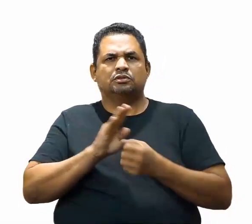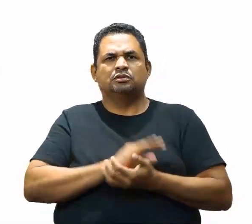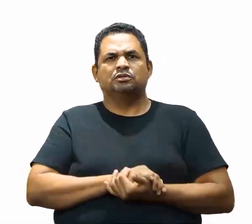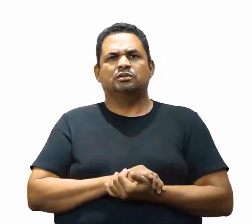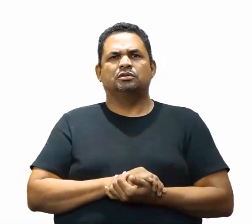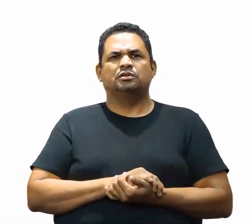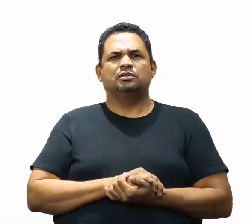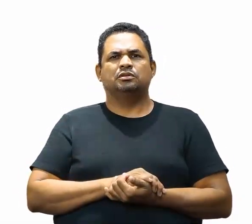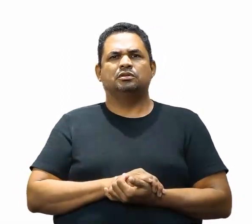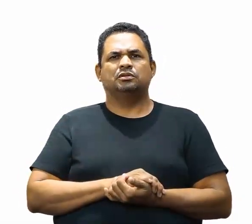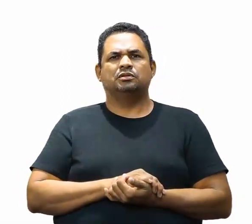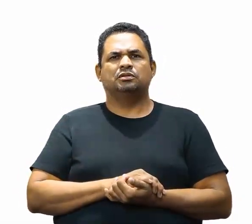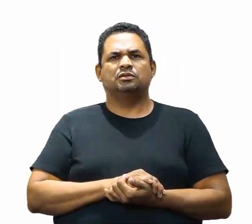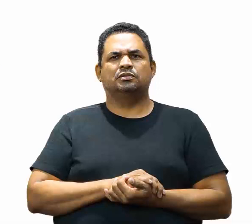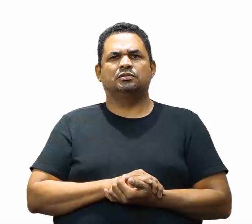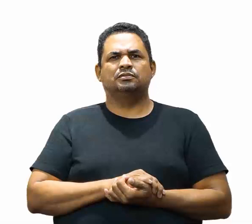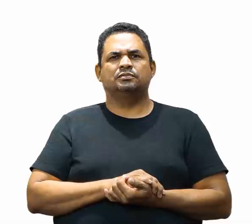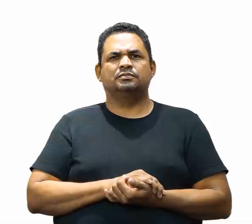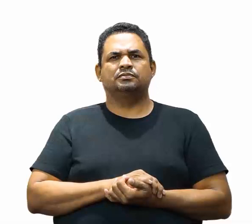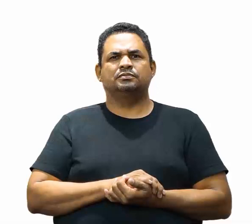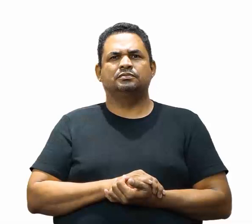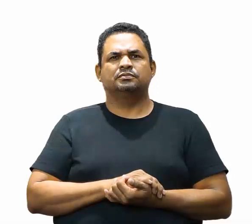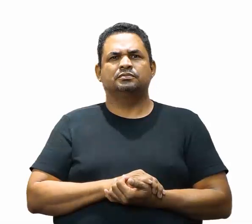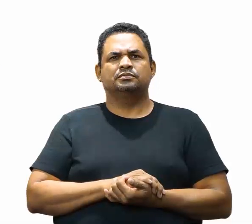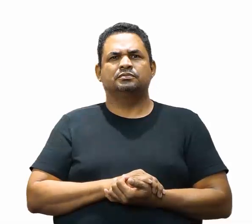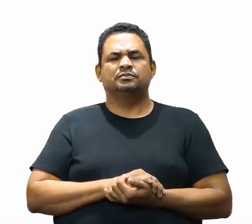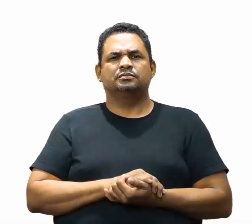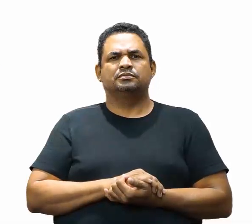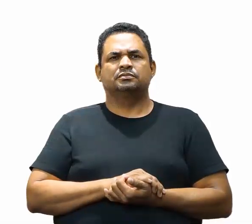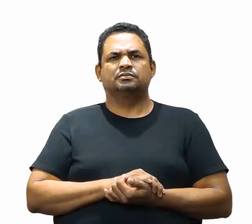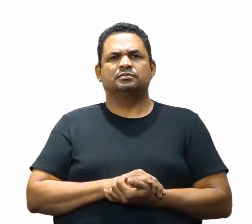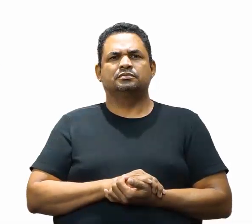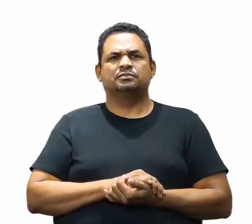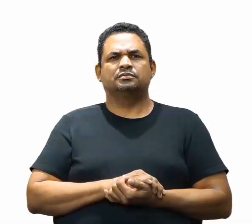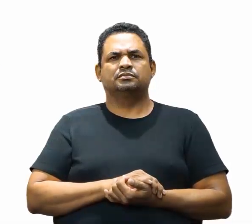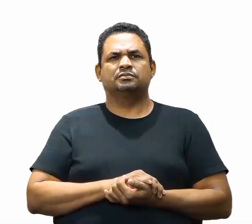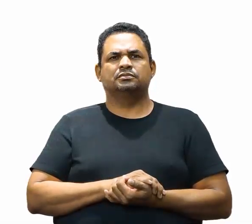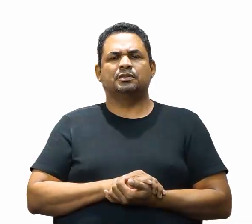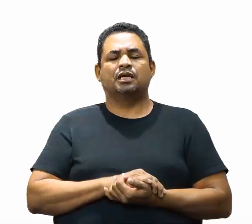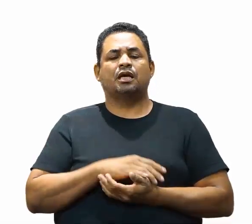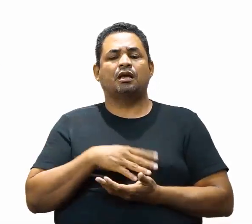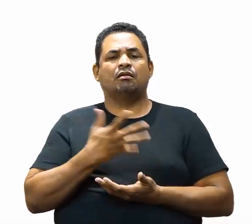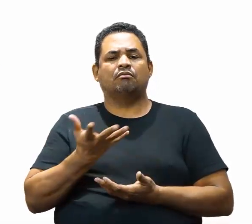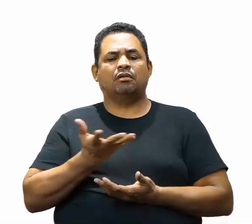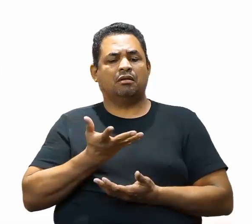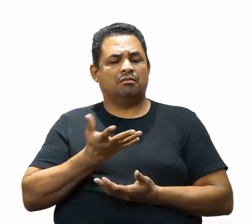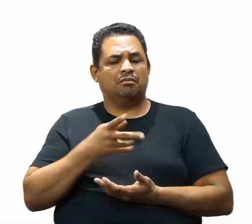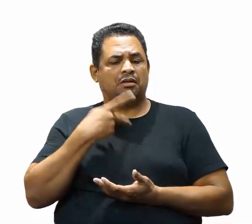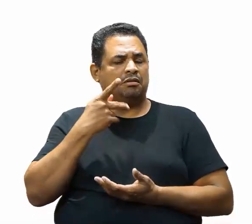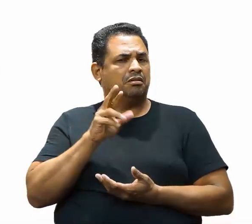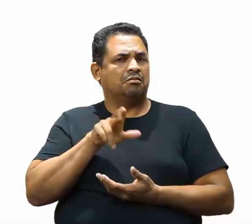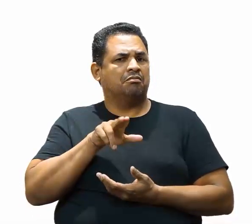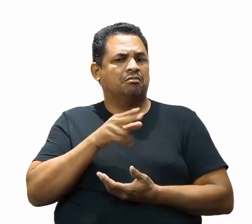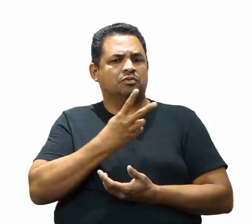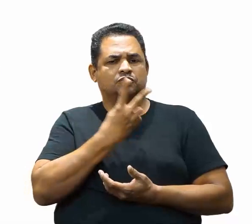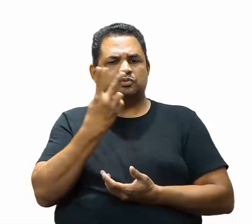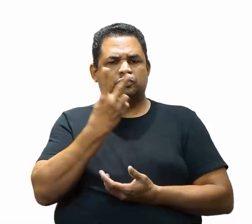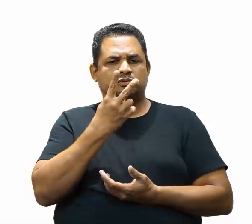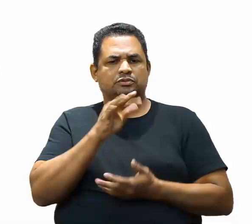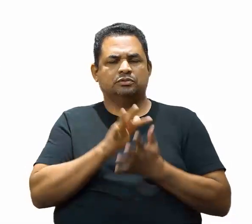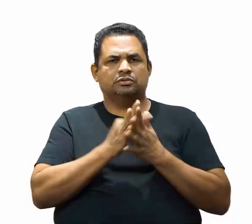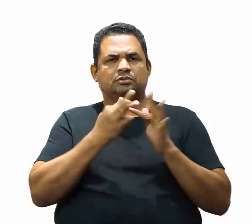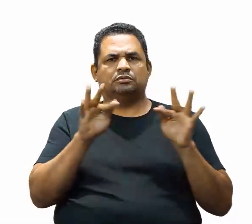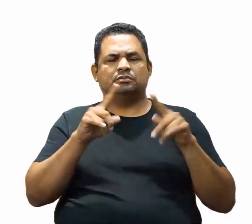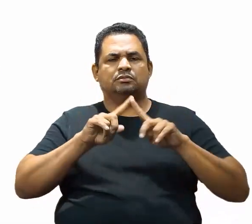es que puedo dedicarle más tiempo a mis aficiones. Ele quis dizer a mesma coisa nas duas frases.